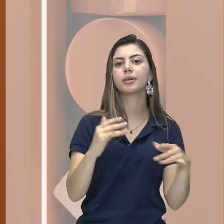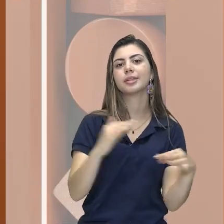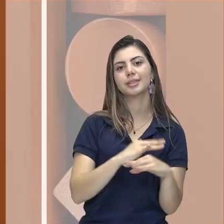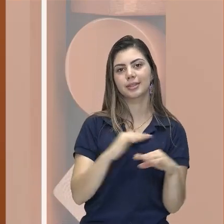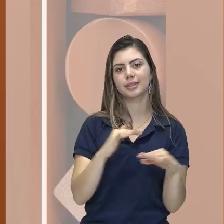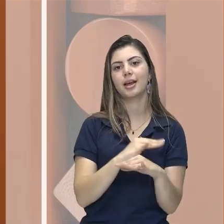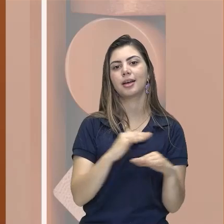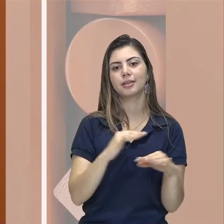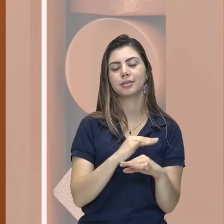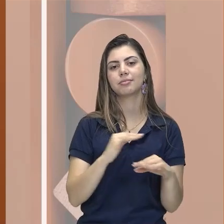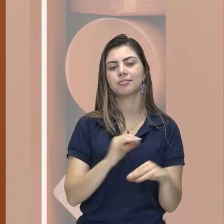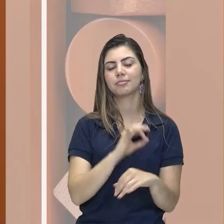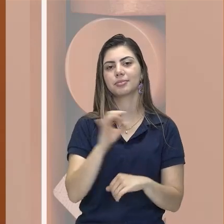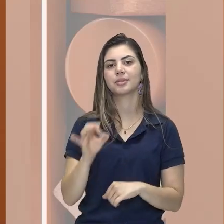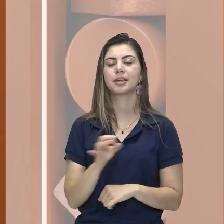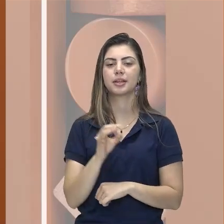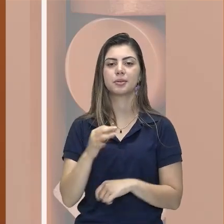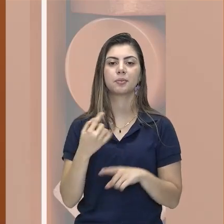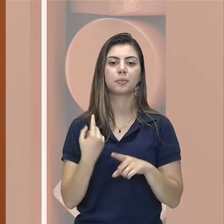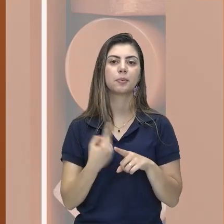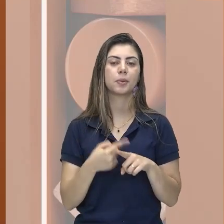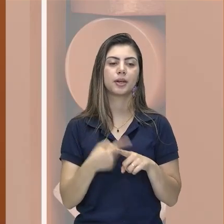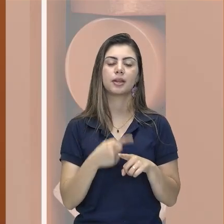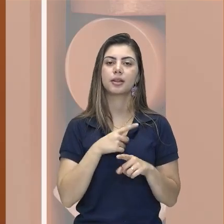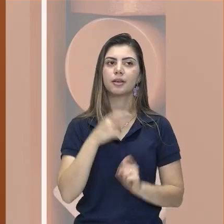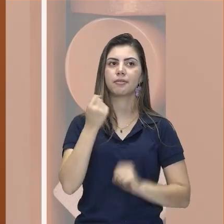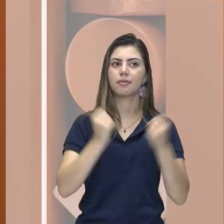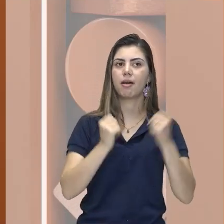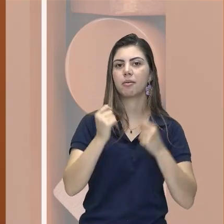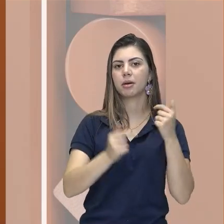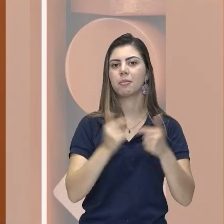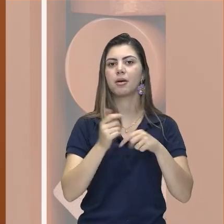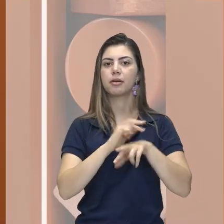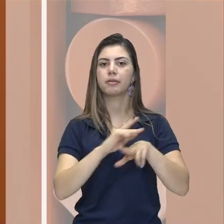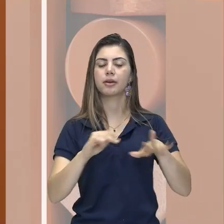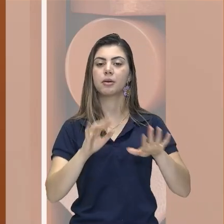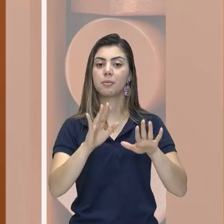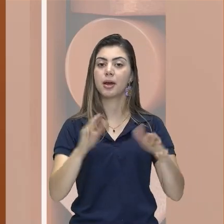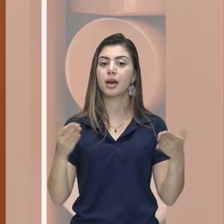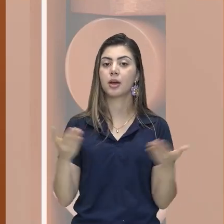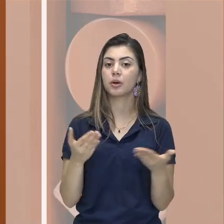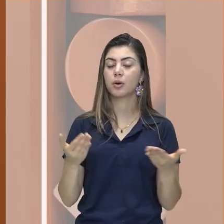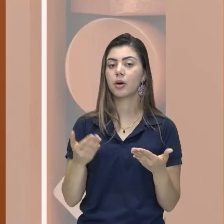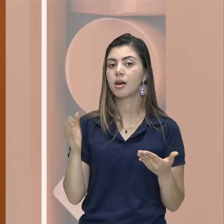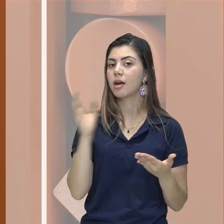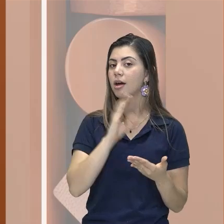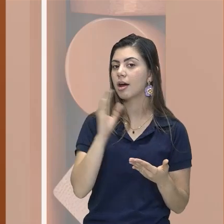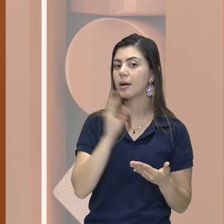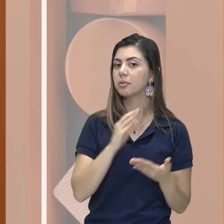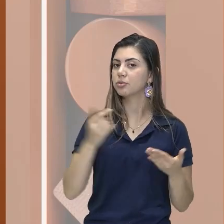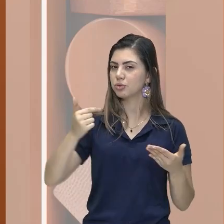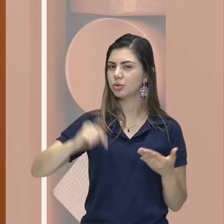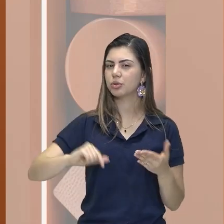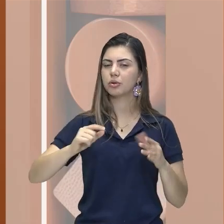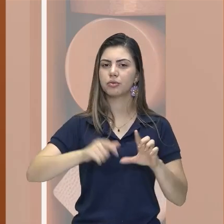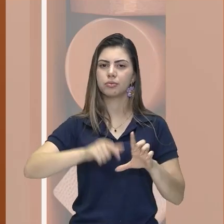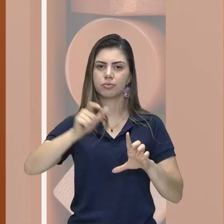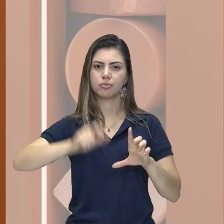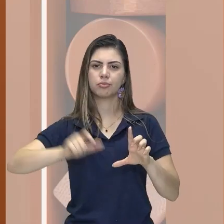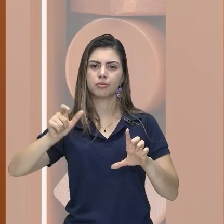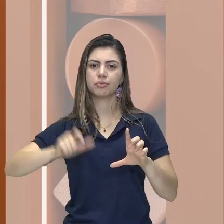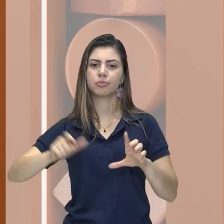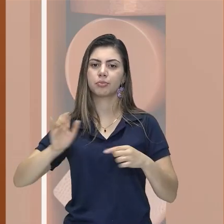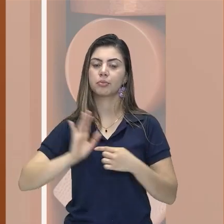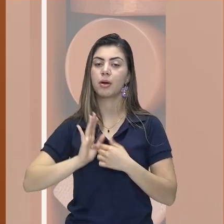essas áreas urbanas. Mas a gente vai voltar rapidamente lá no nosso gráfico para mostrar